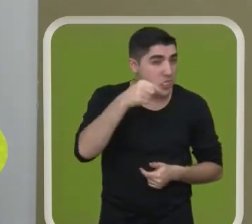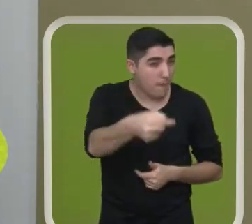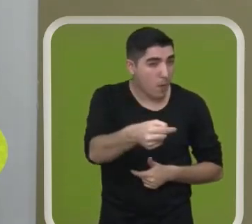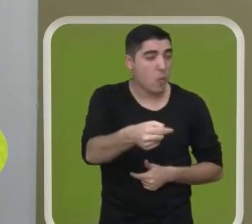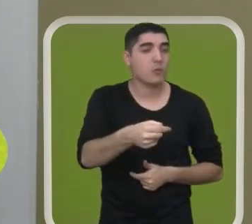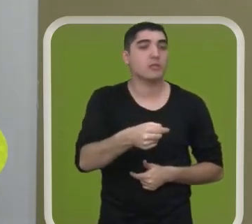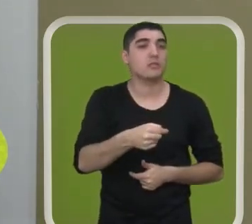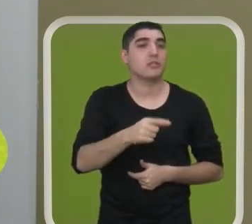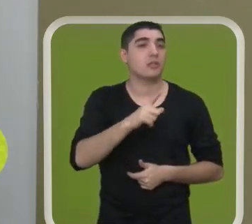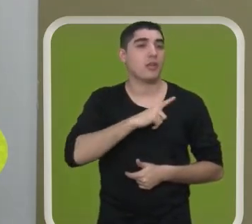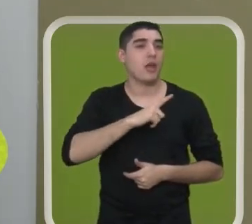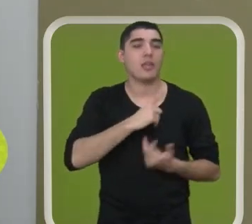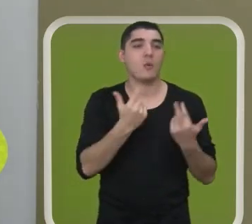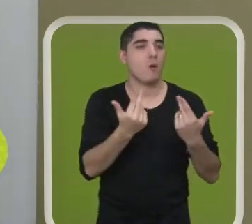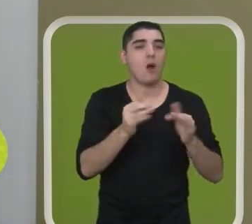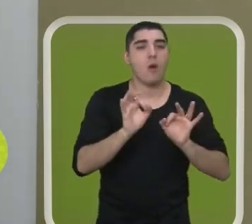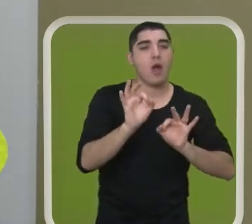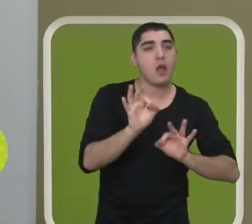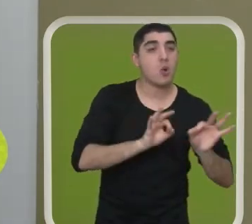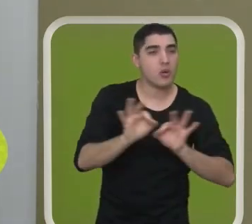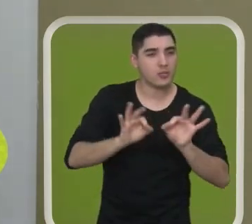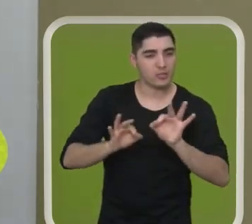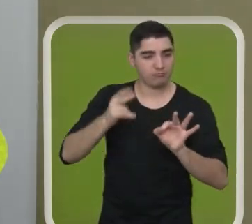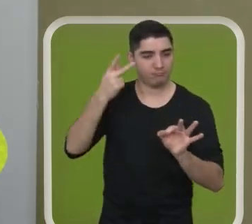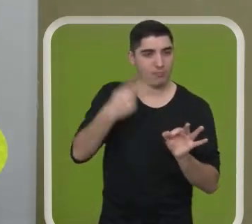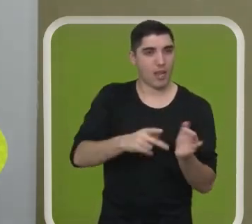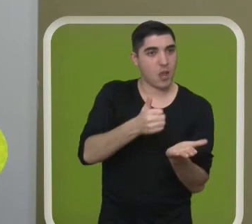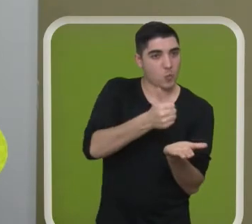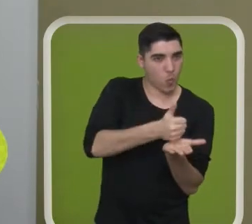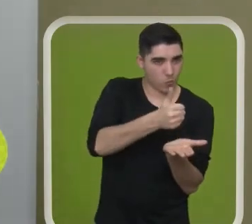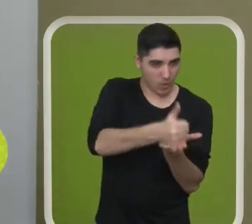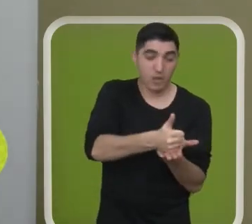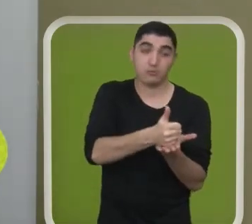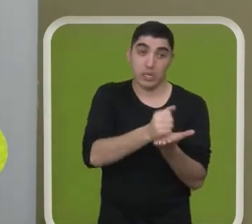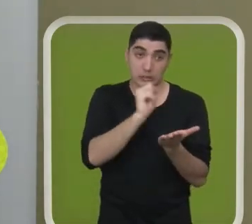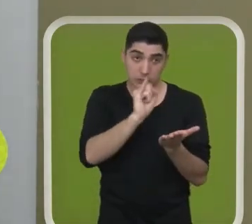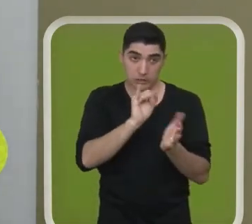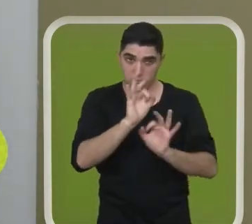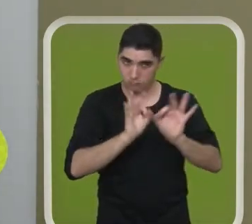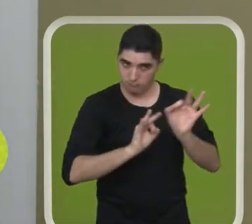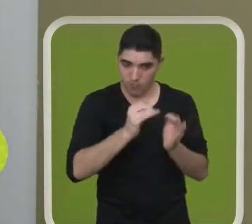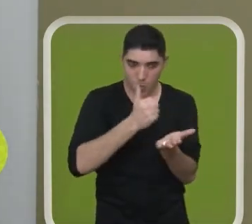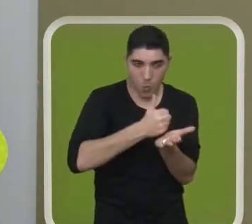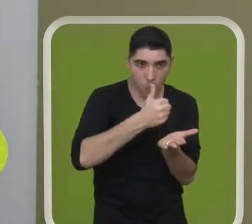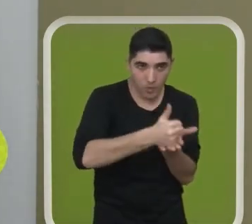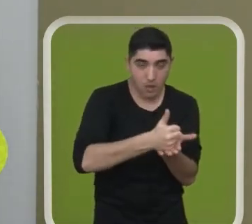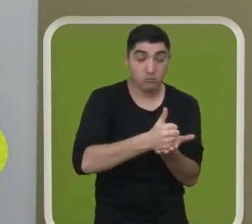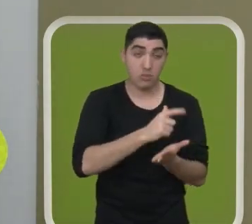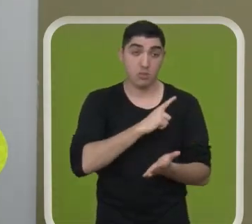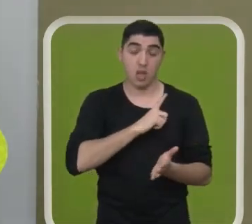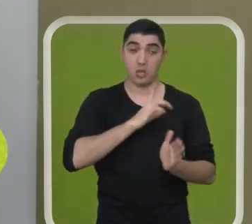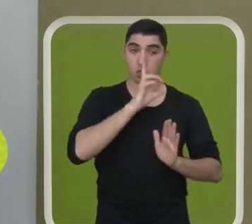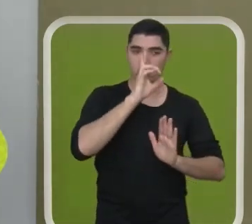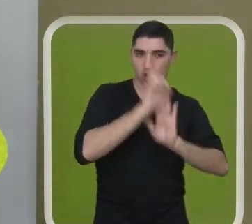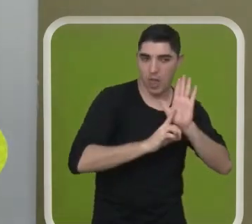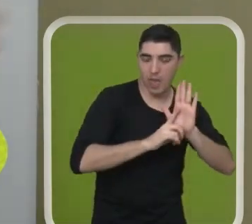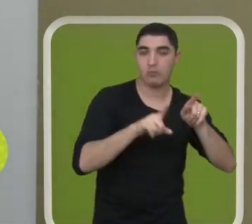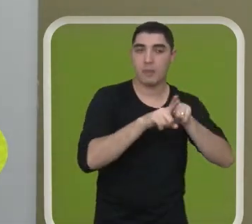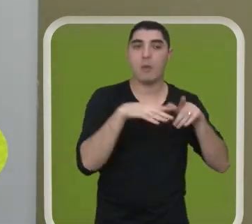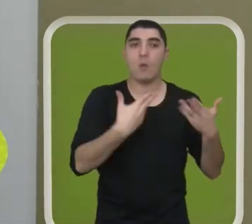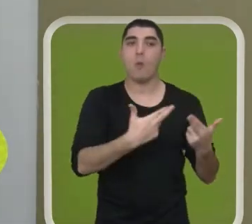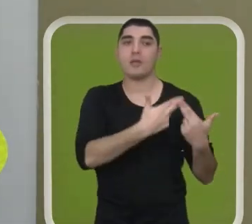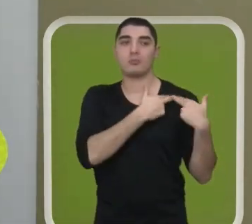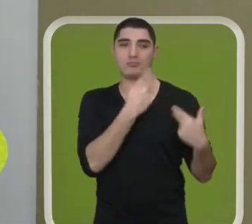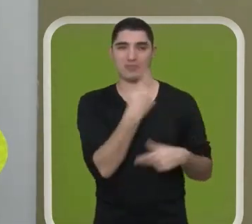uma organização num contrato, onde os direitos e deveres são regulamentados. O normal, você falou